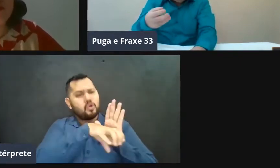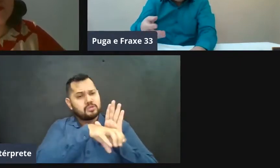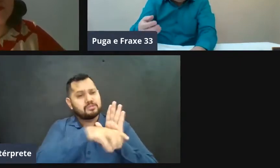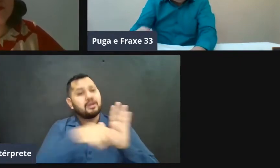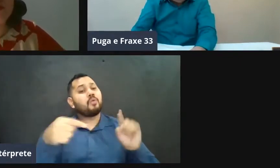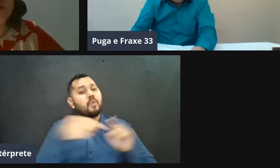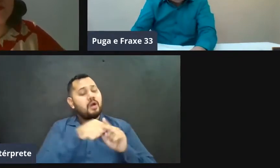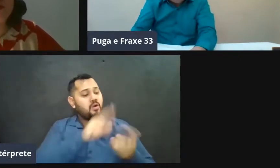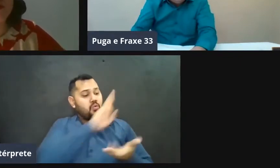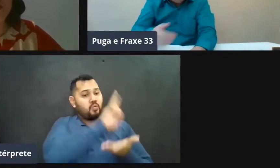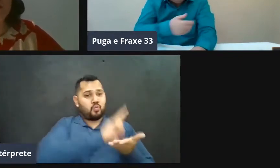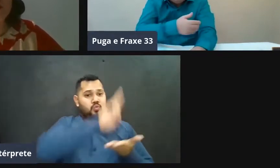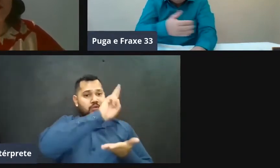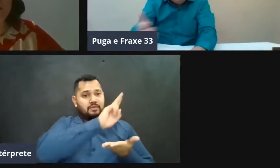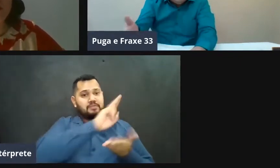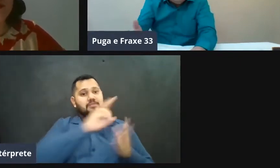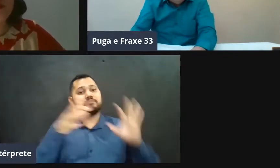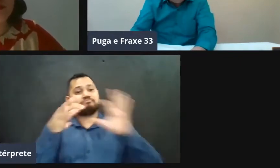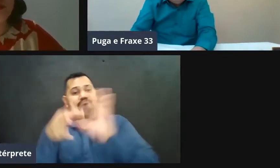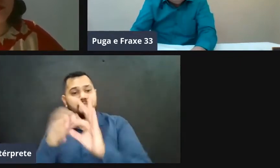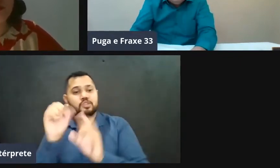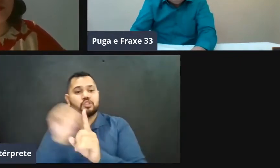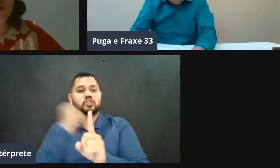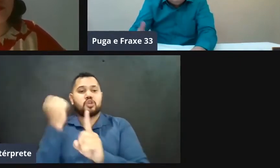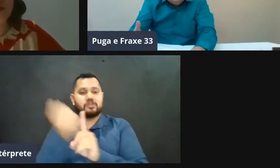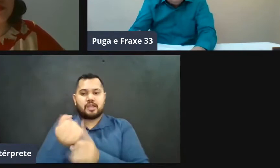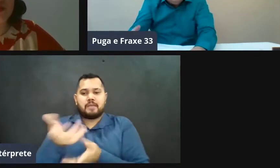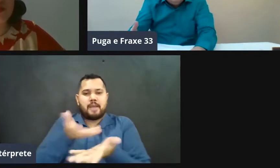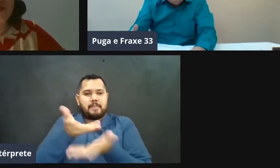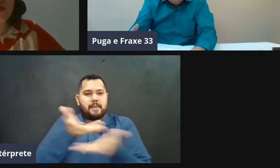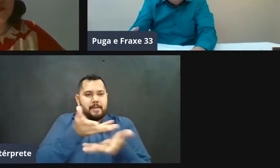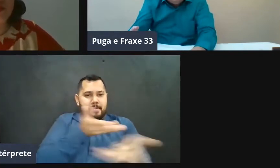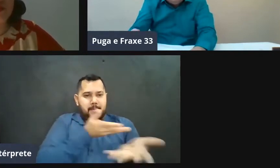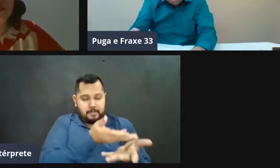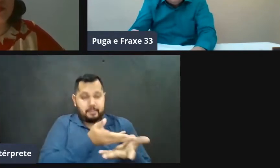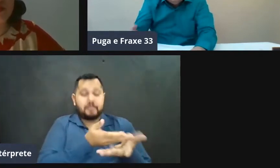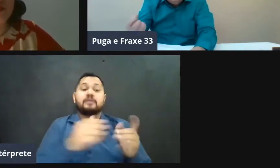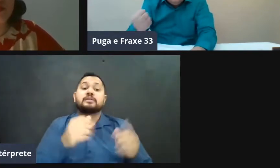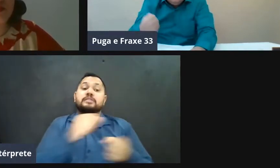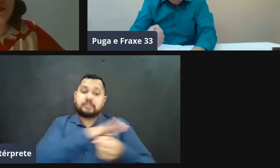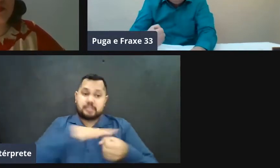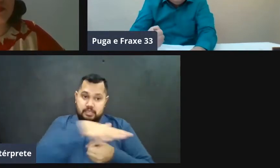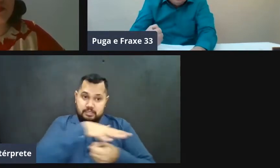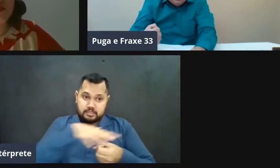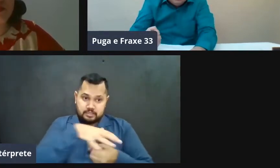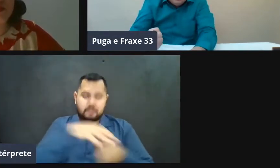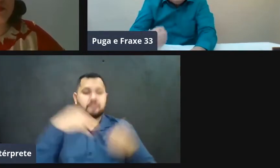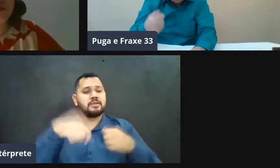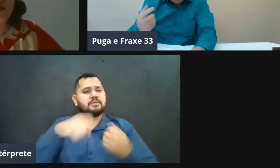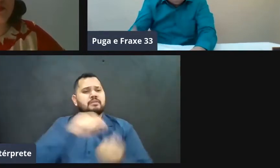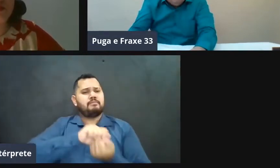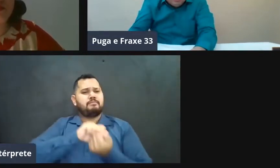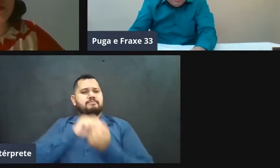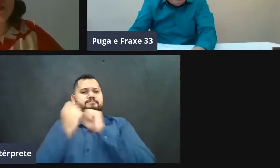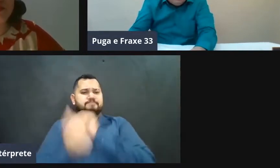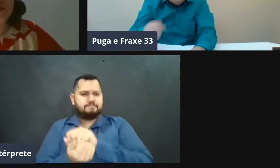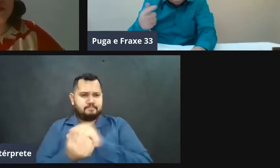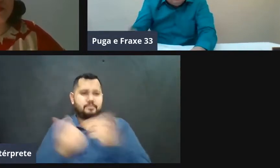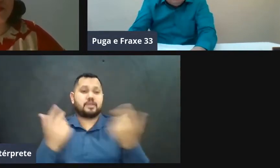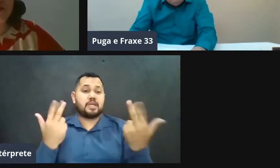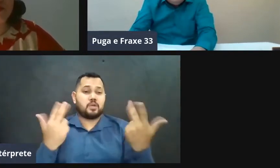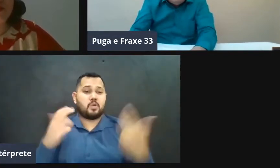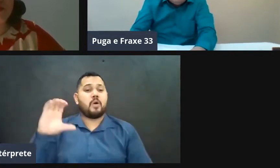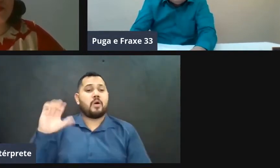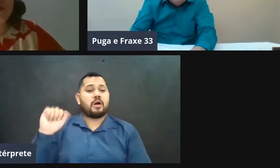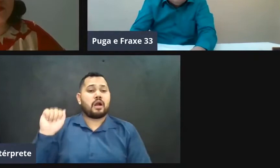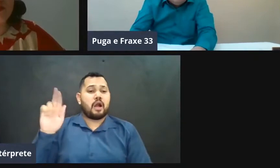da universidade com a própria sociedade nos mais diversos projetos. Então, a extensão ela precisou se reinventar, assim como o CAUA,